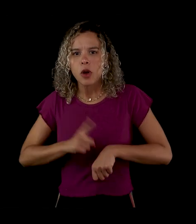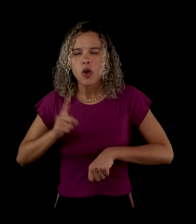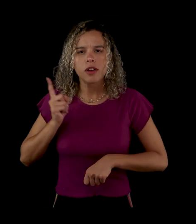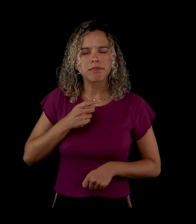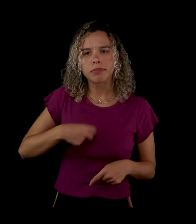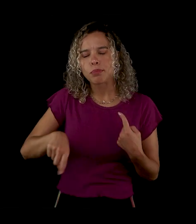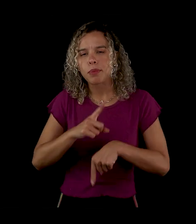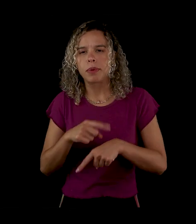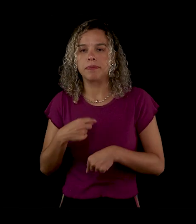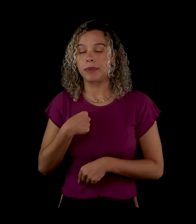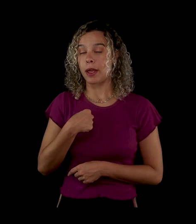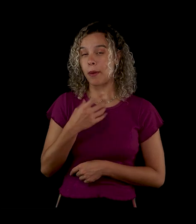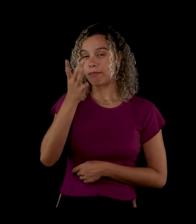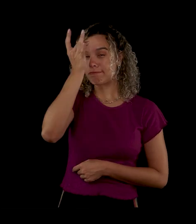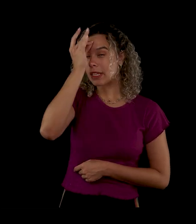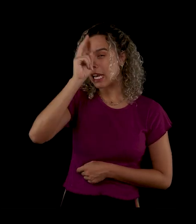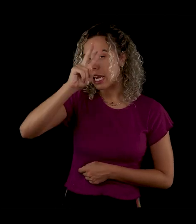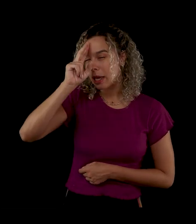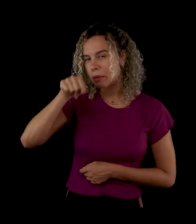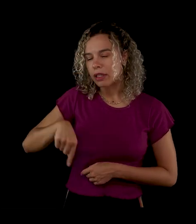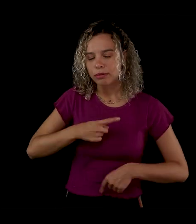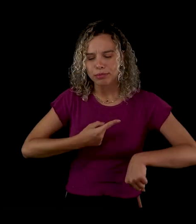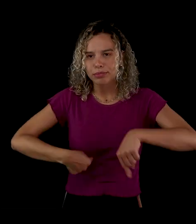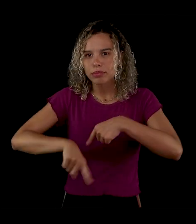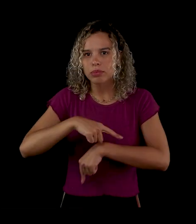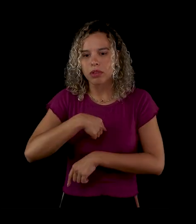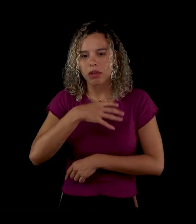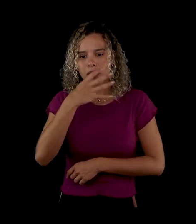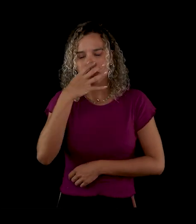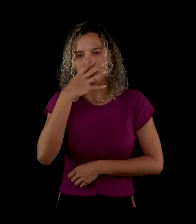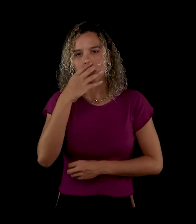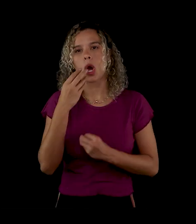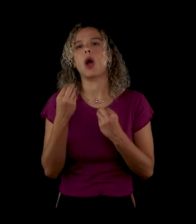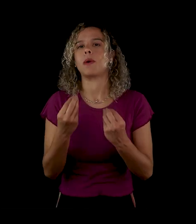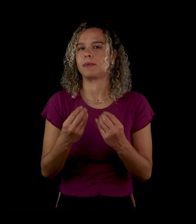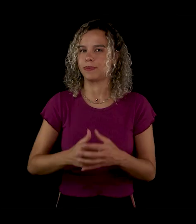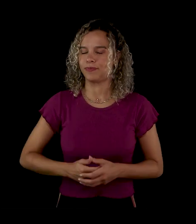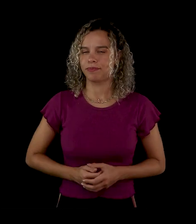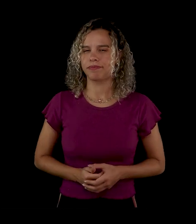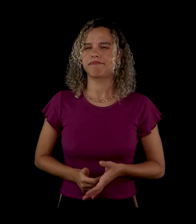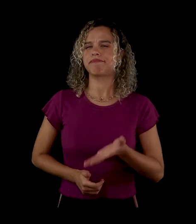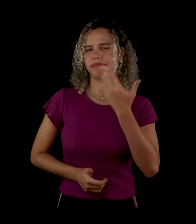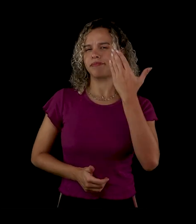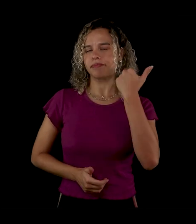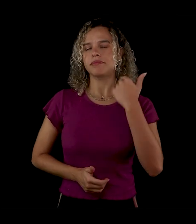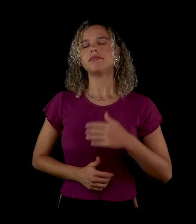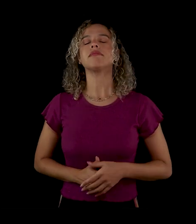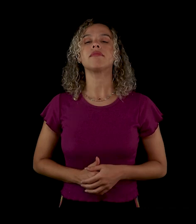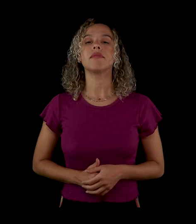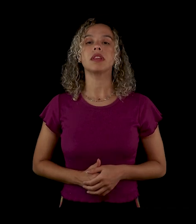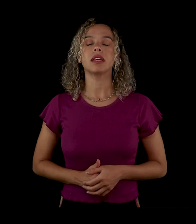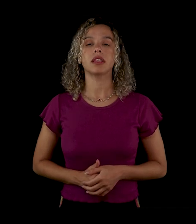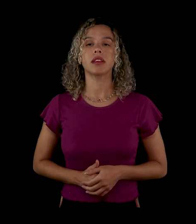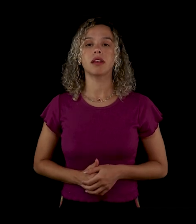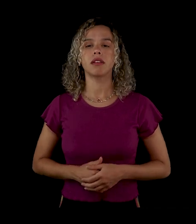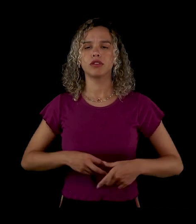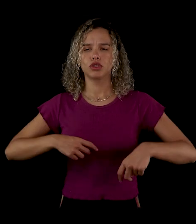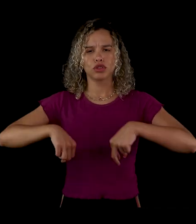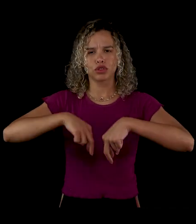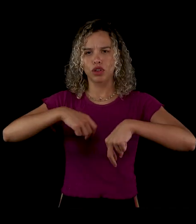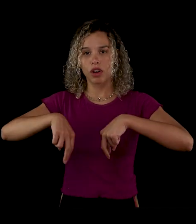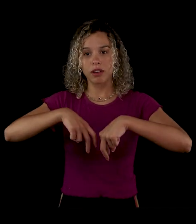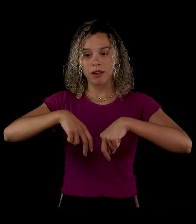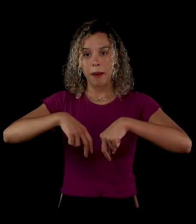intuitiva. Eu me lembro de uma dessas jogadas que era impressionante. Certa vez,